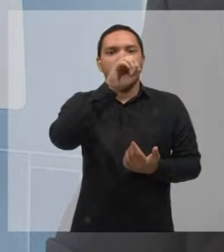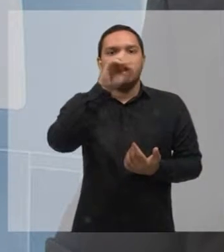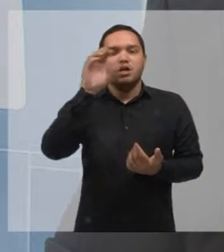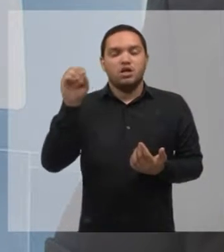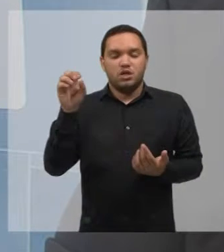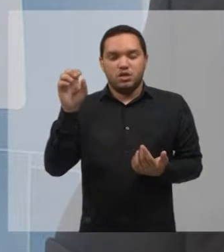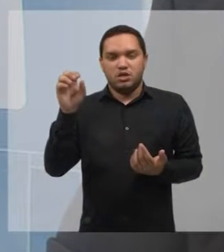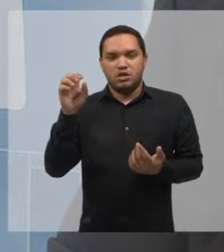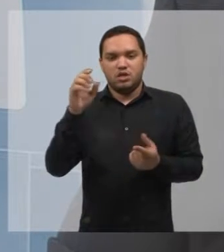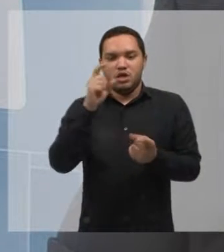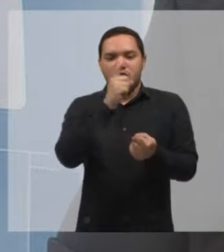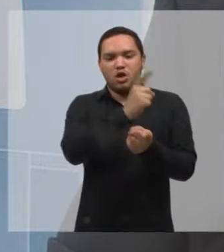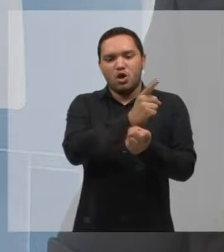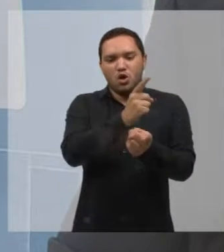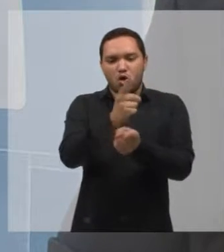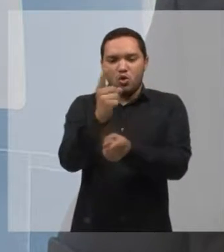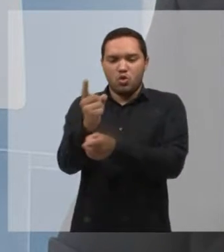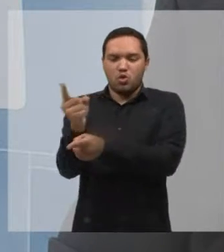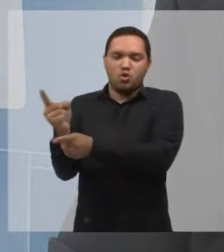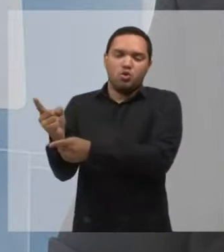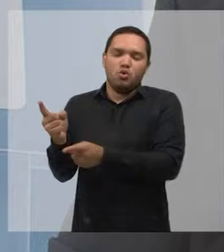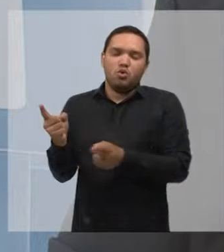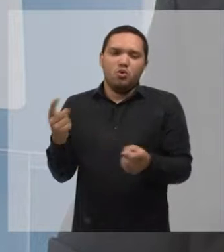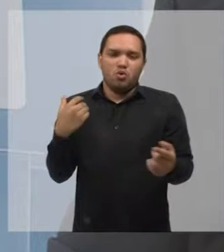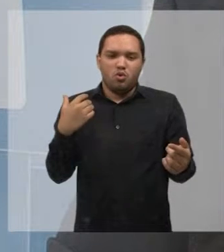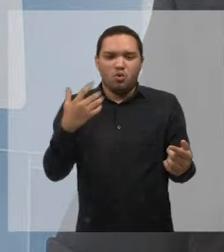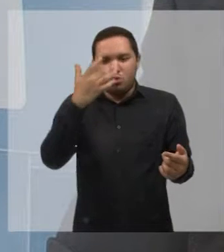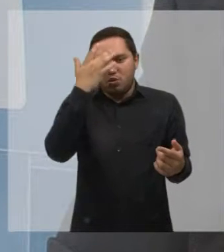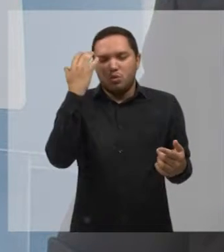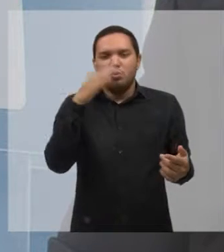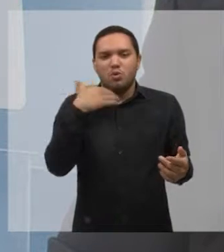foram recuperados, mas infelizmente